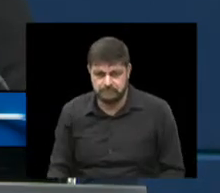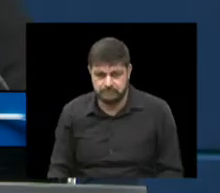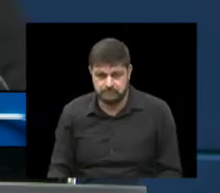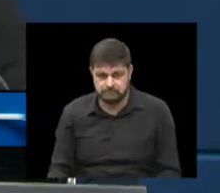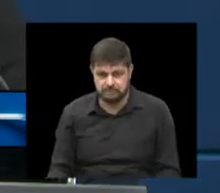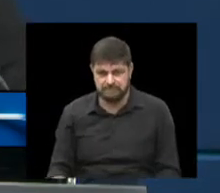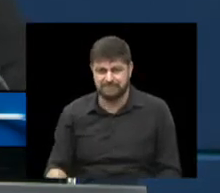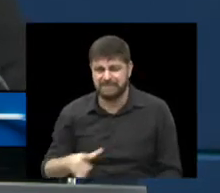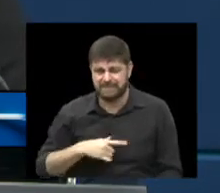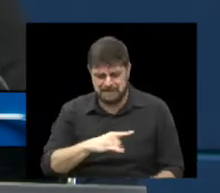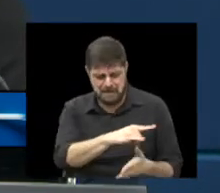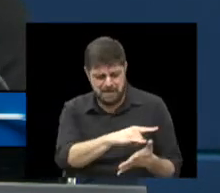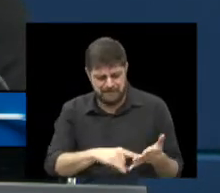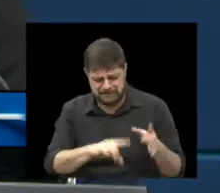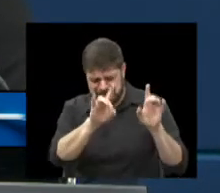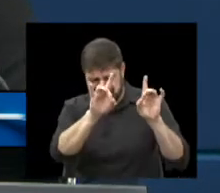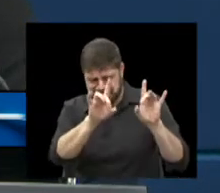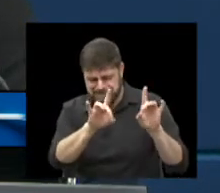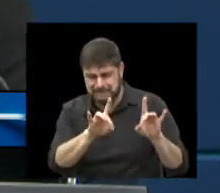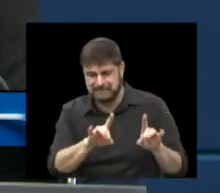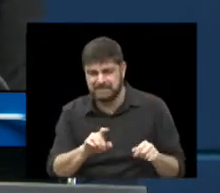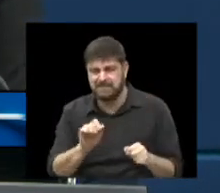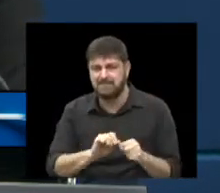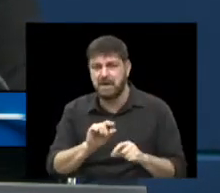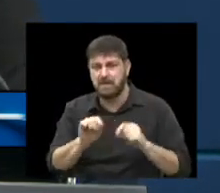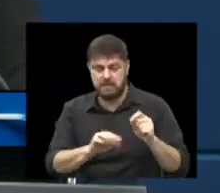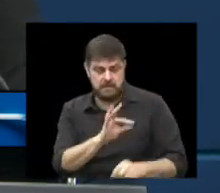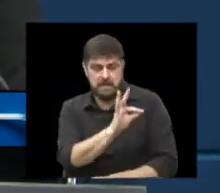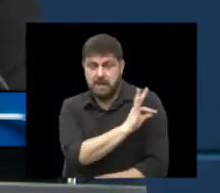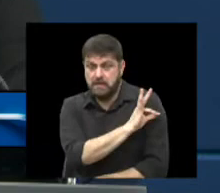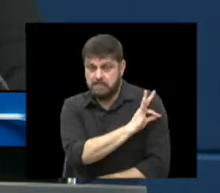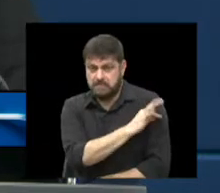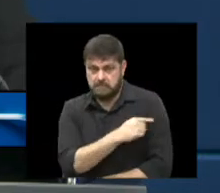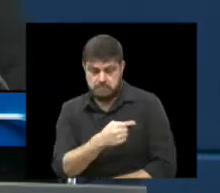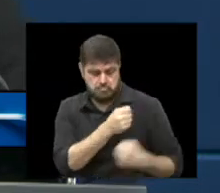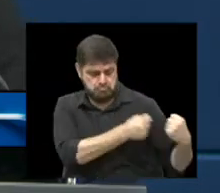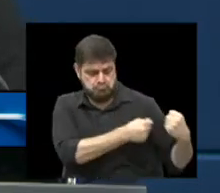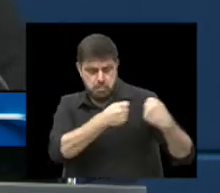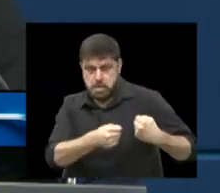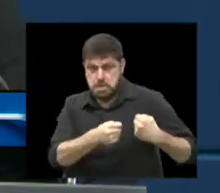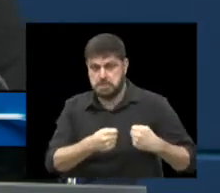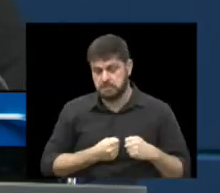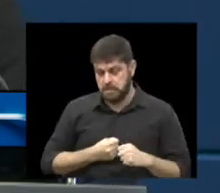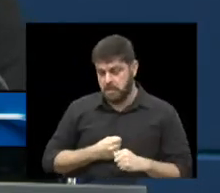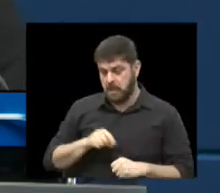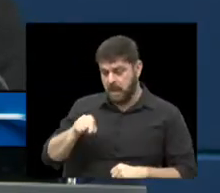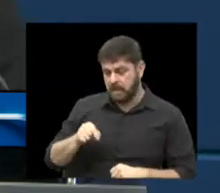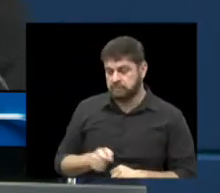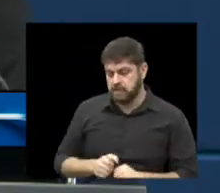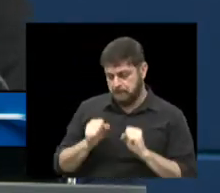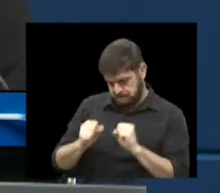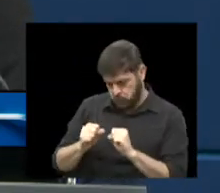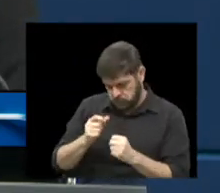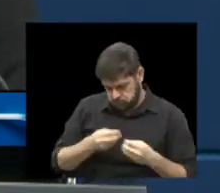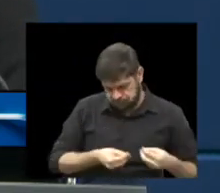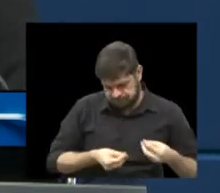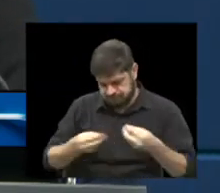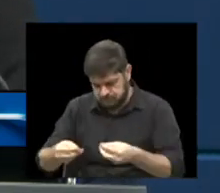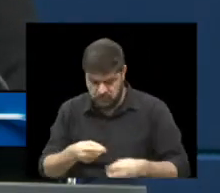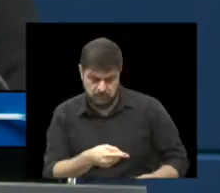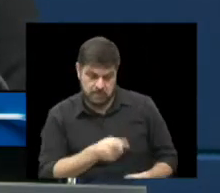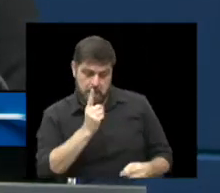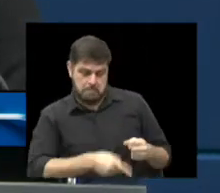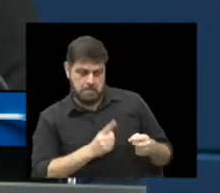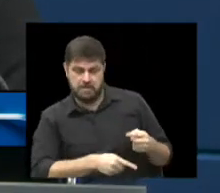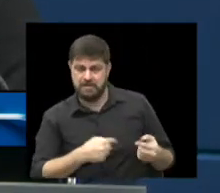necessidade de ter um alvará aumenta o poder da prefeitura para dizer quais são as atividades que conseguem e não conseguem. Nós sabemos que os